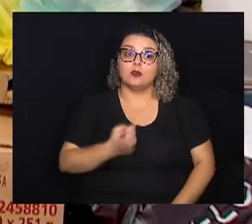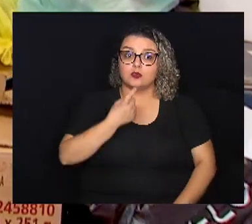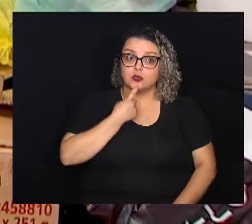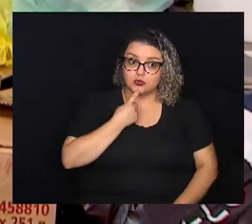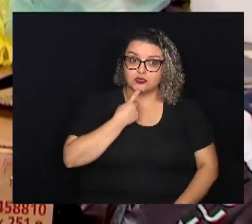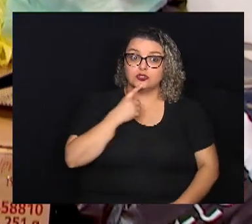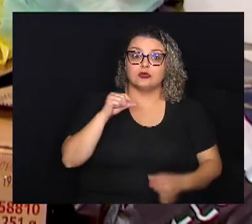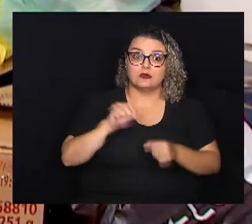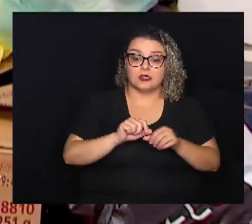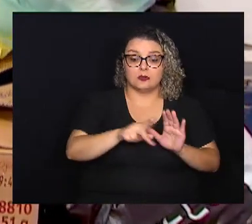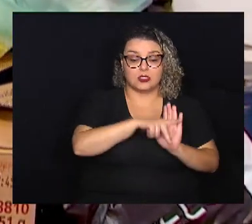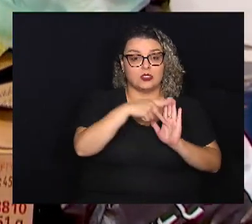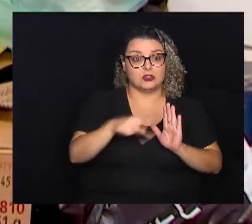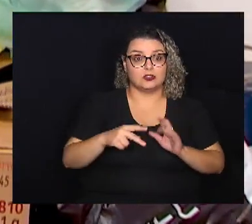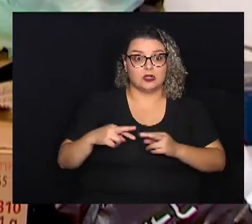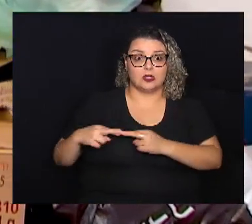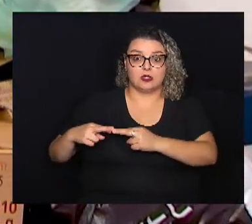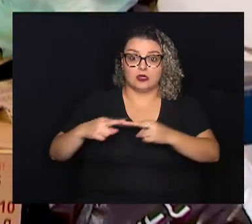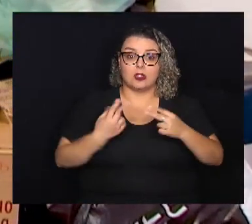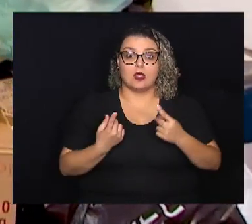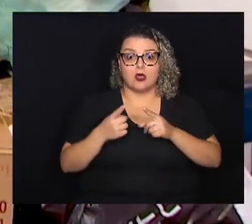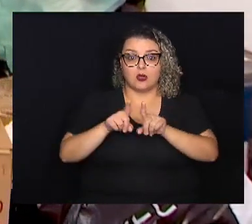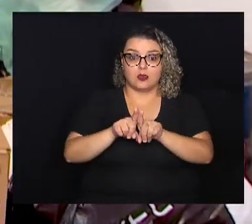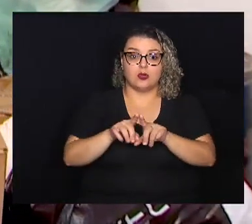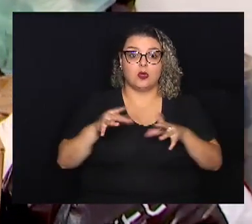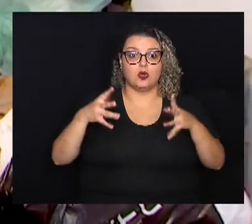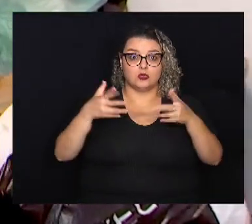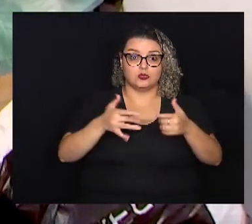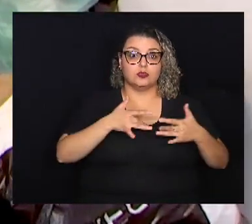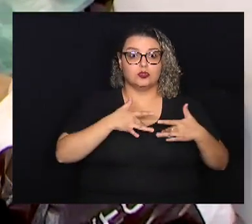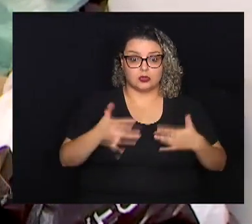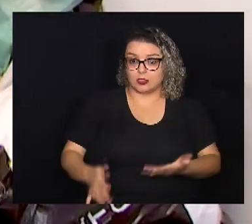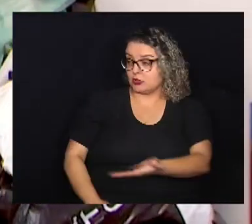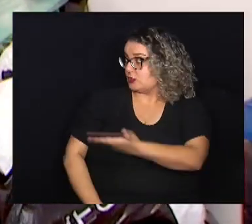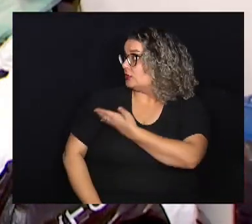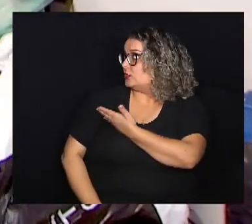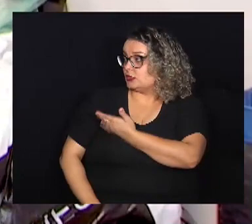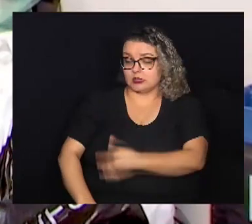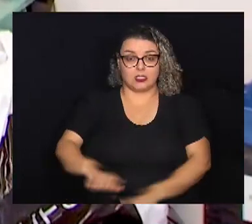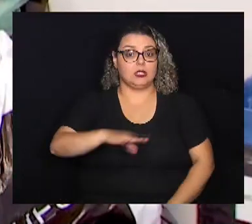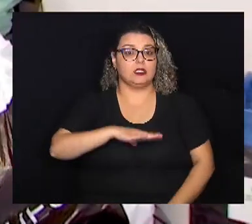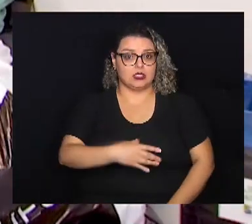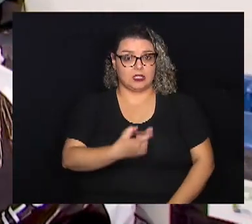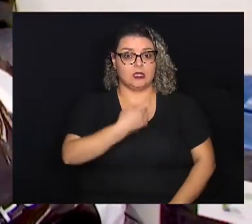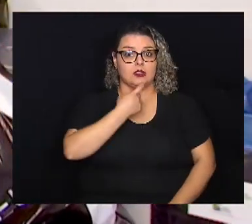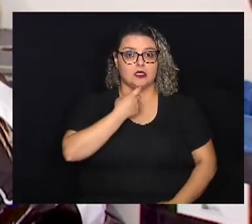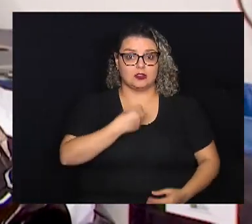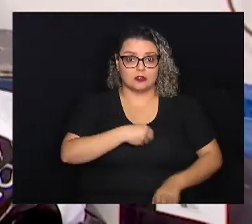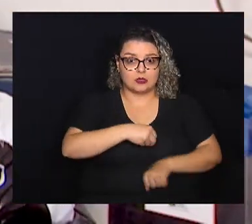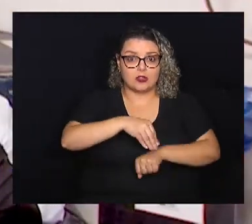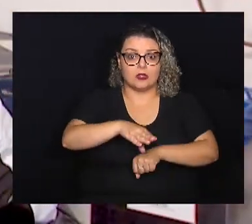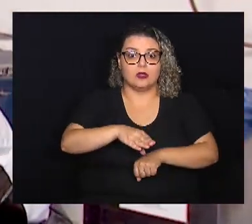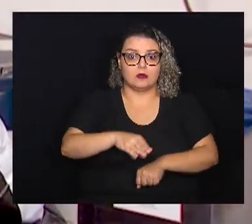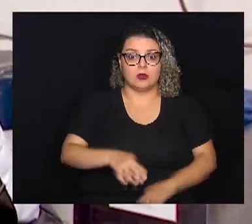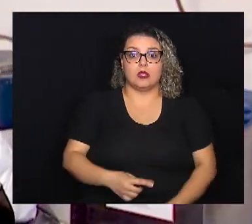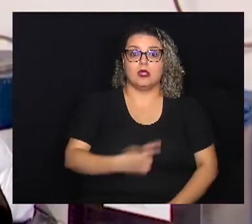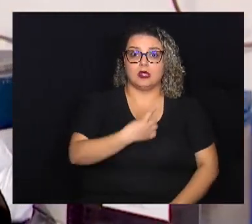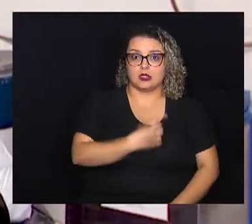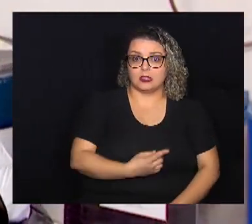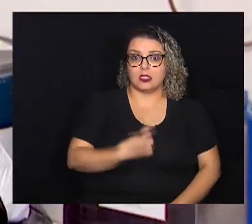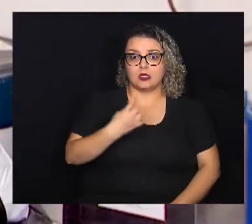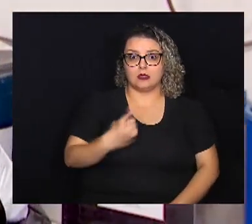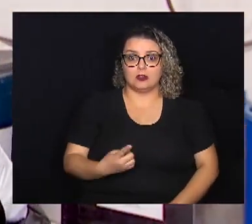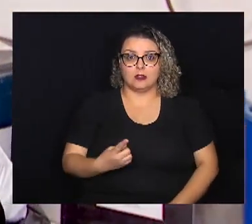faz parte da rede de parceiros. Tudo o que foi doado aqui e na cidade será encaminhado pela 11ª